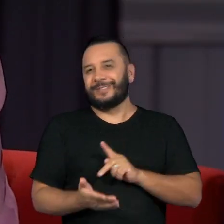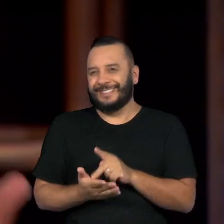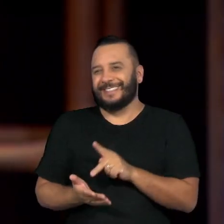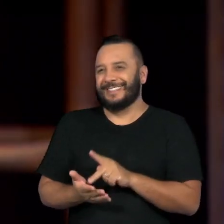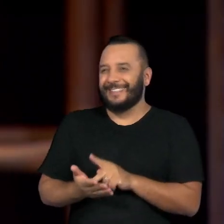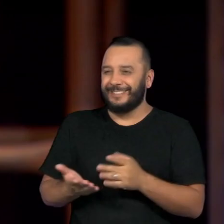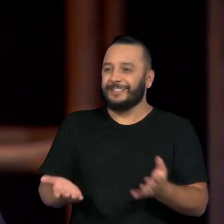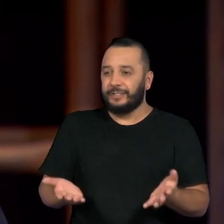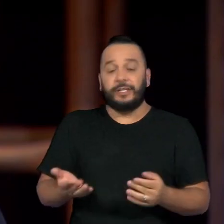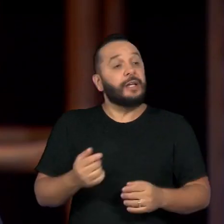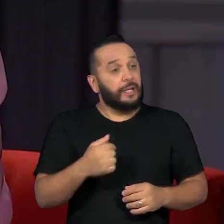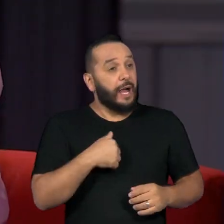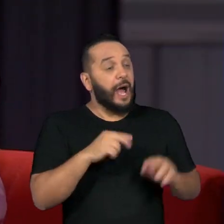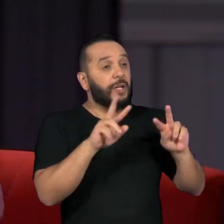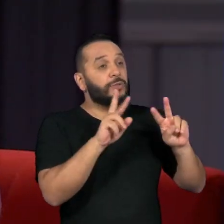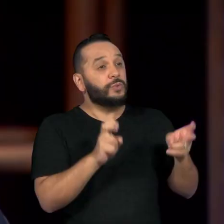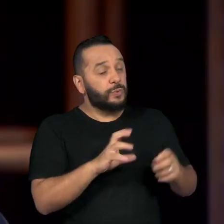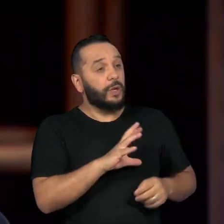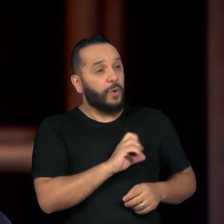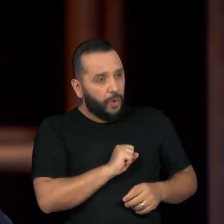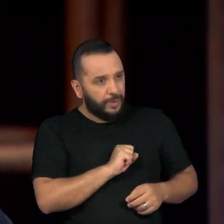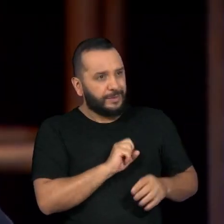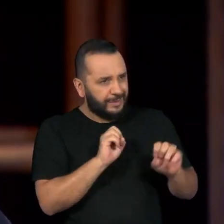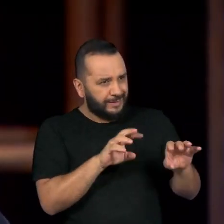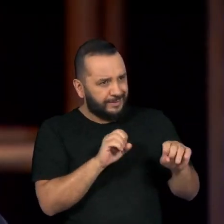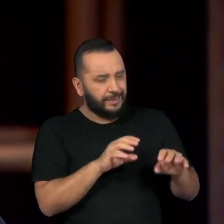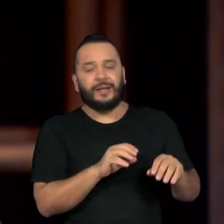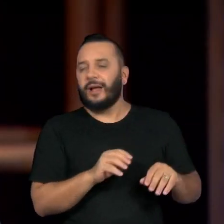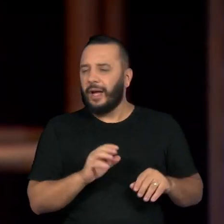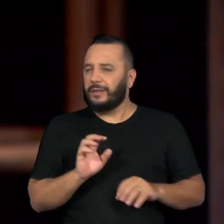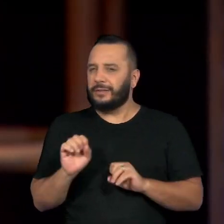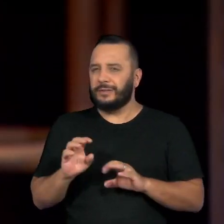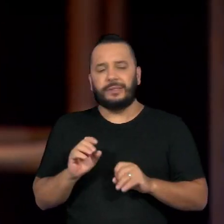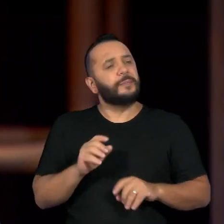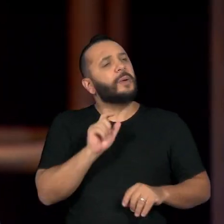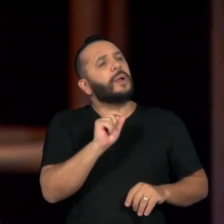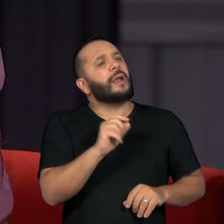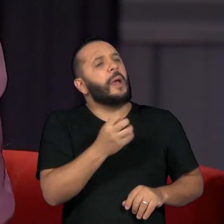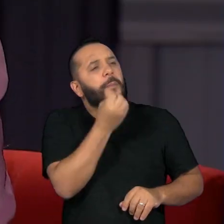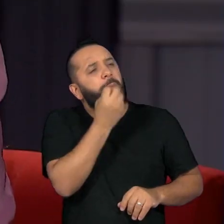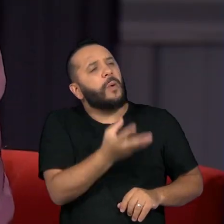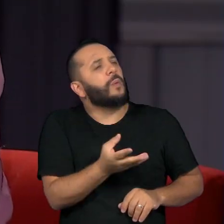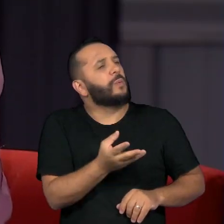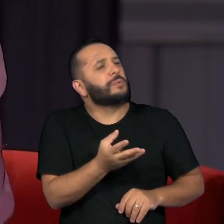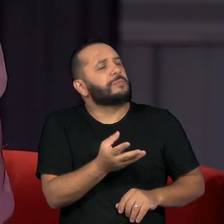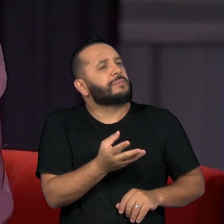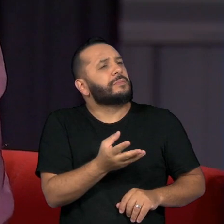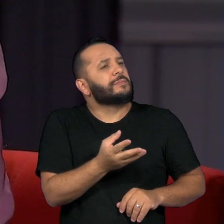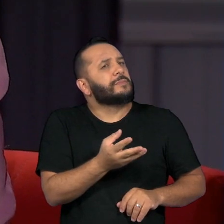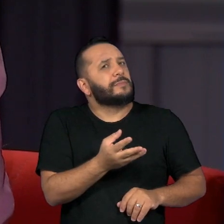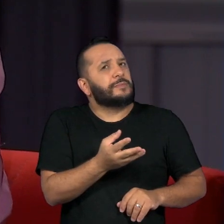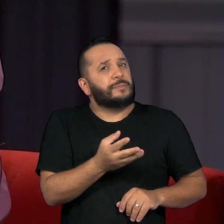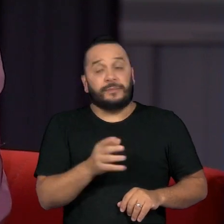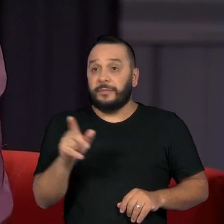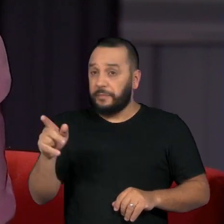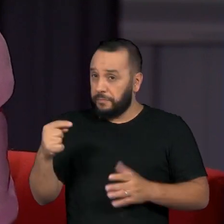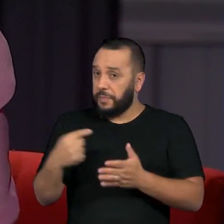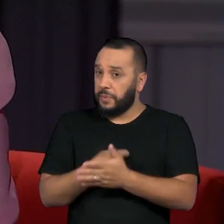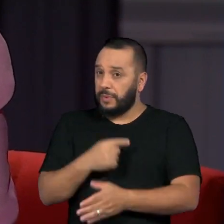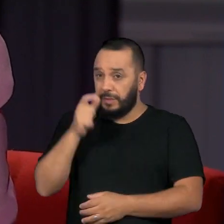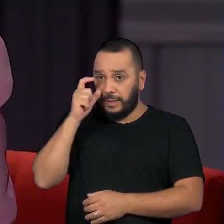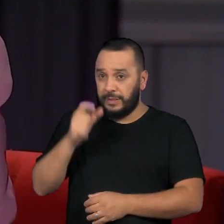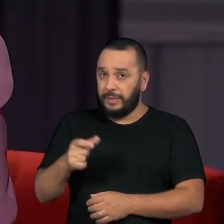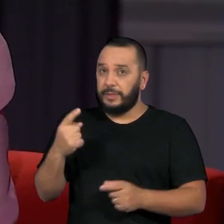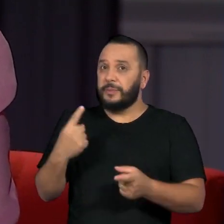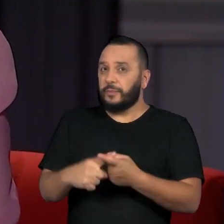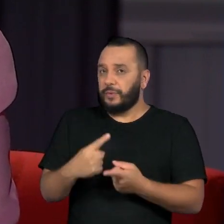com paixão, Com né? paixão. E com o paixão. que isso é bom? O que isso te traz? Essa pergunta é interessante, porque ao mesmo tempo que